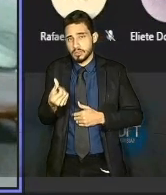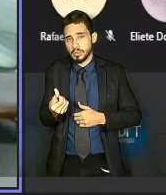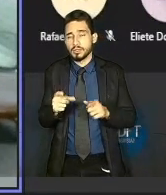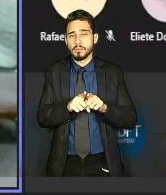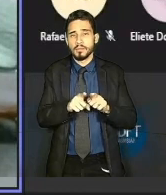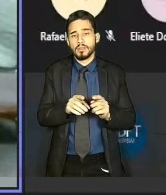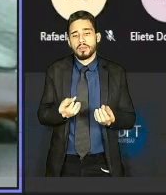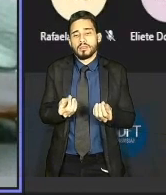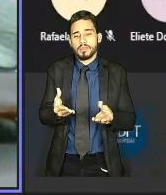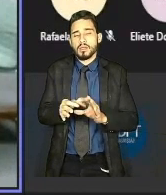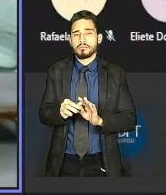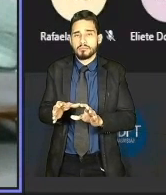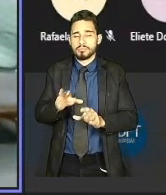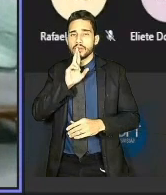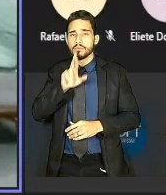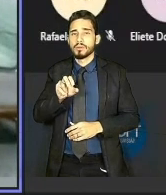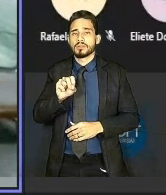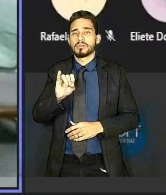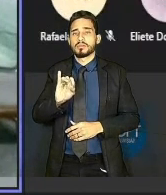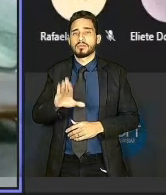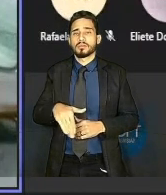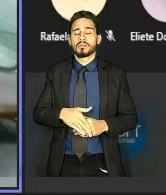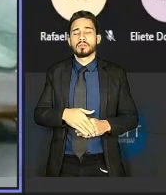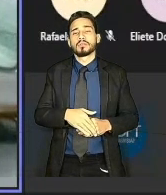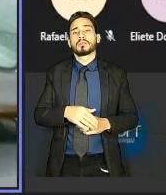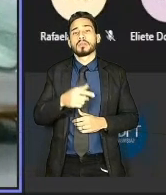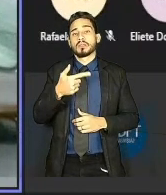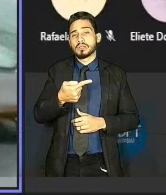7 e 16, dar provimento unânime.